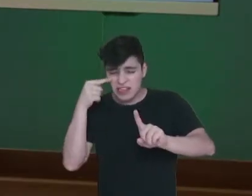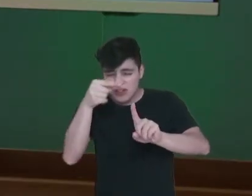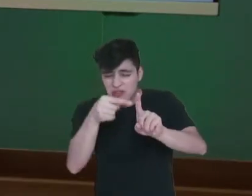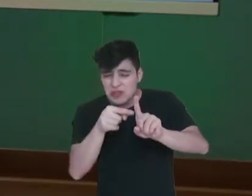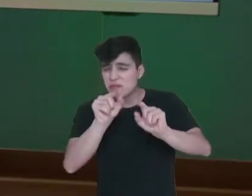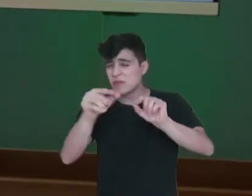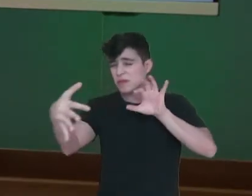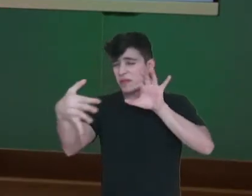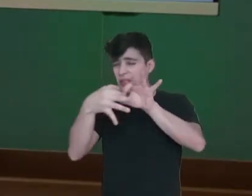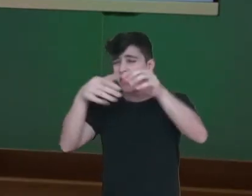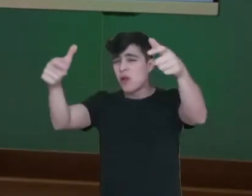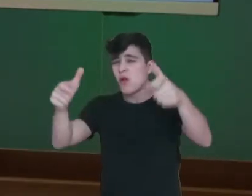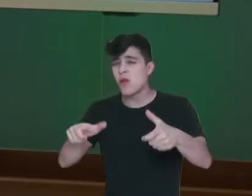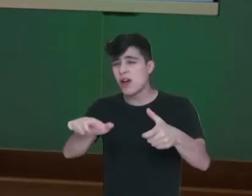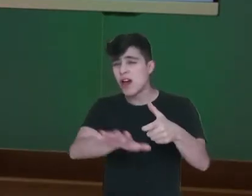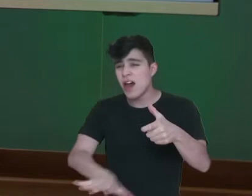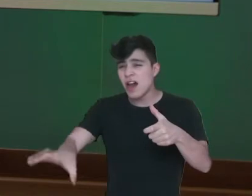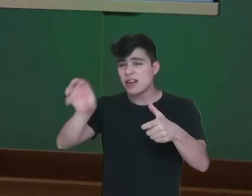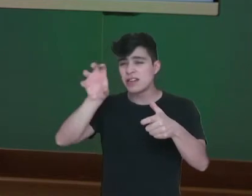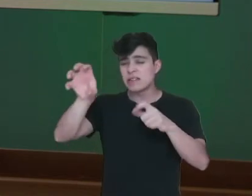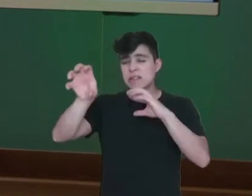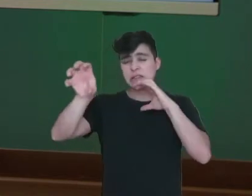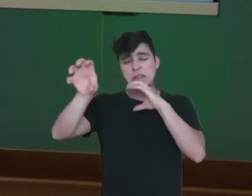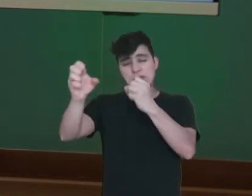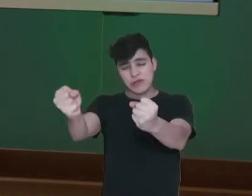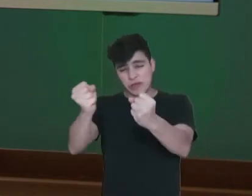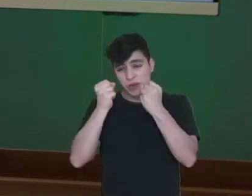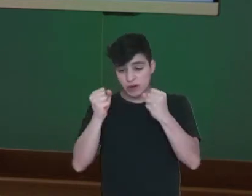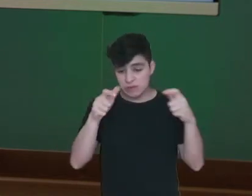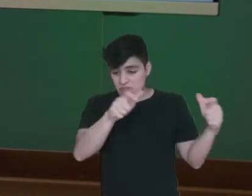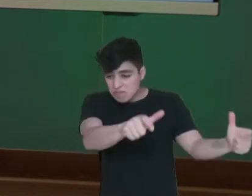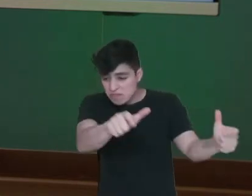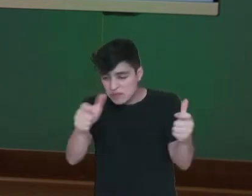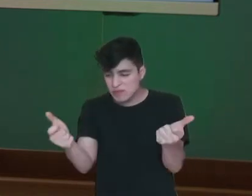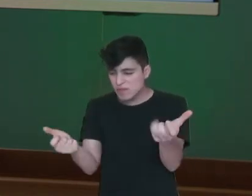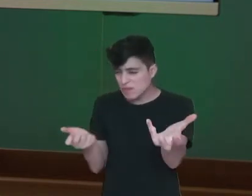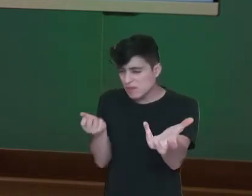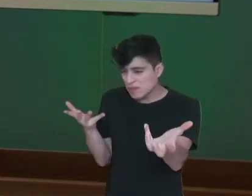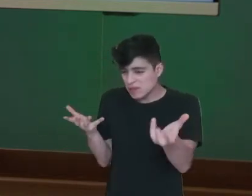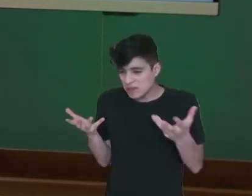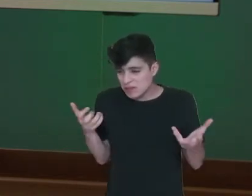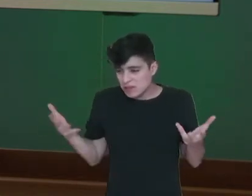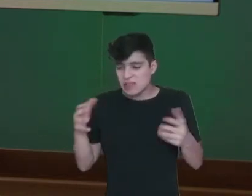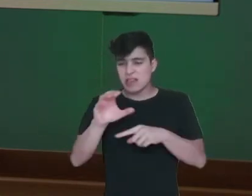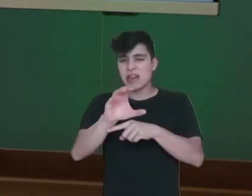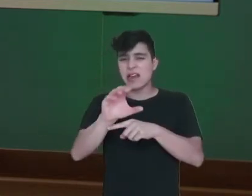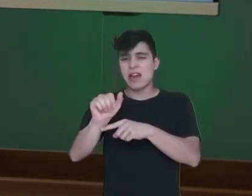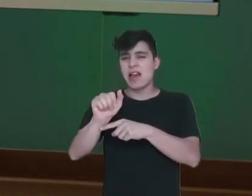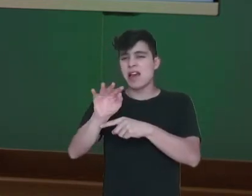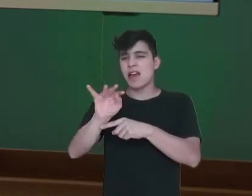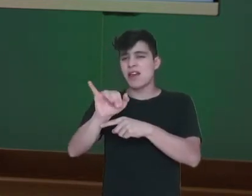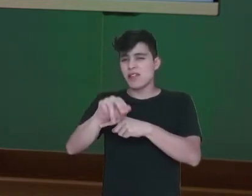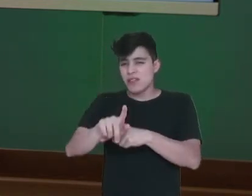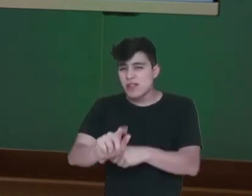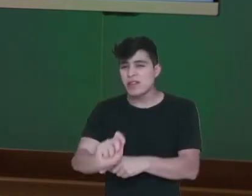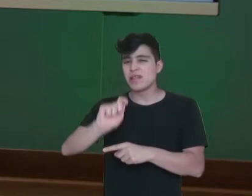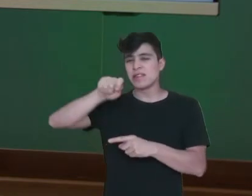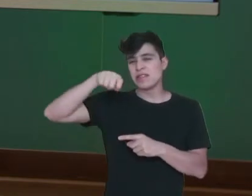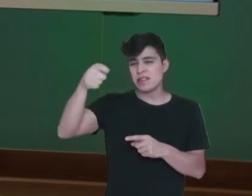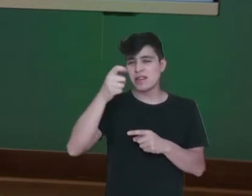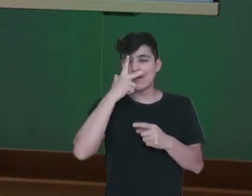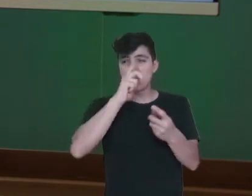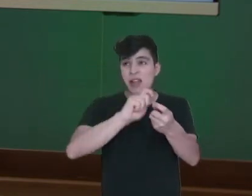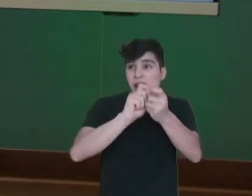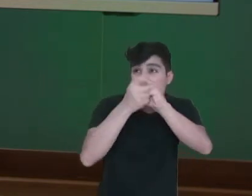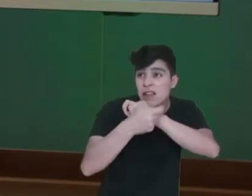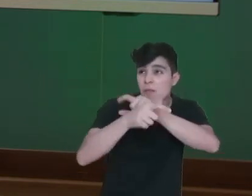características dessa região, né? Uma vegetação que é chamada de caatinga, né? Que é essa vegetação adaptada